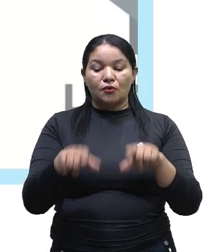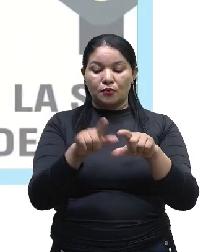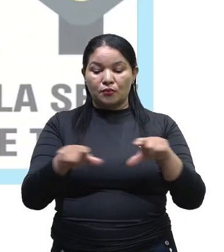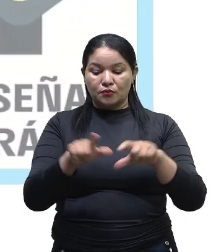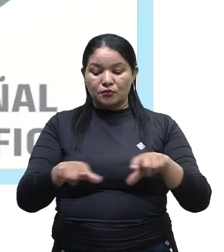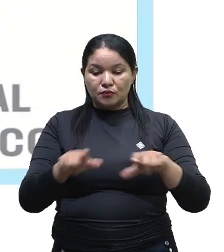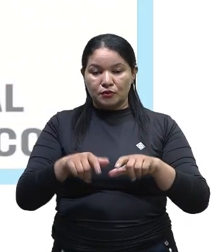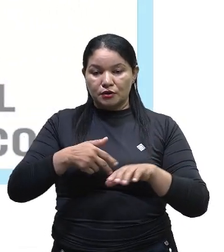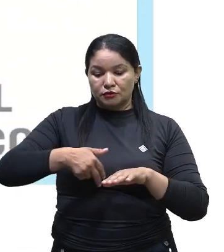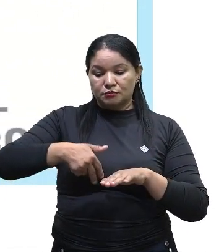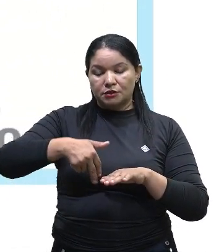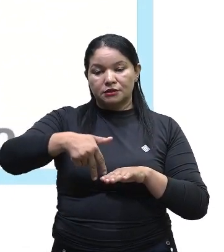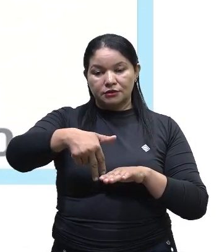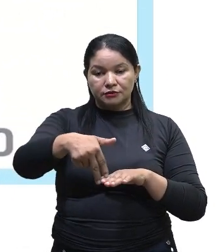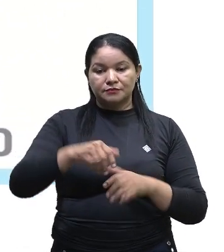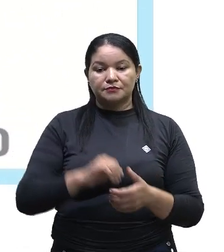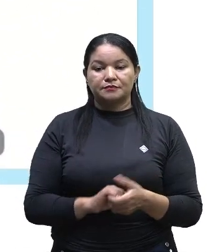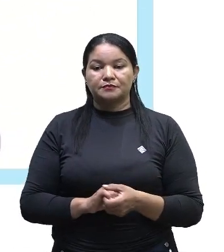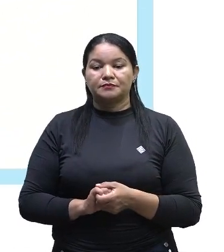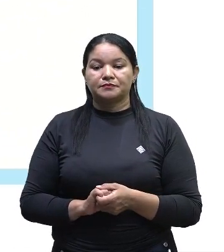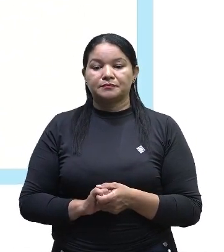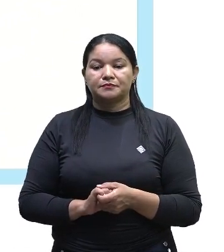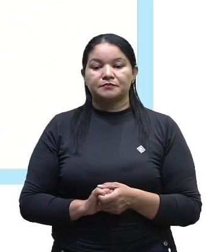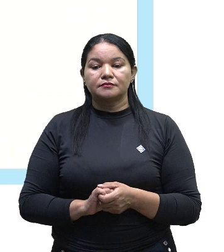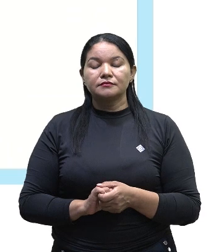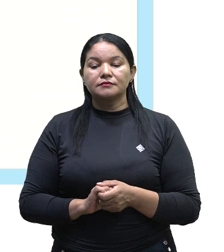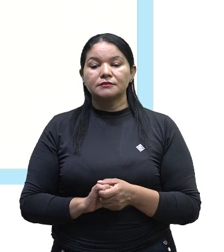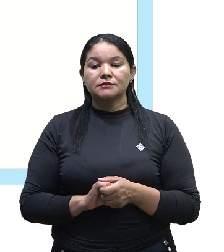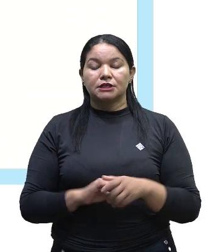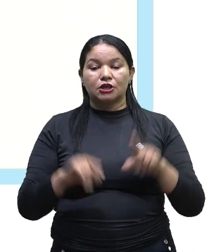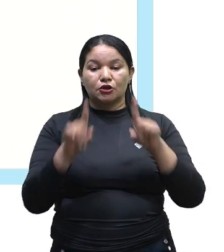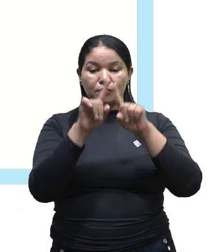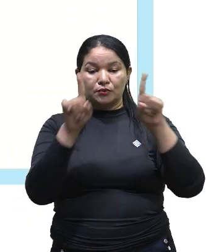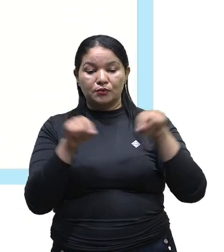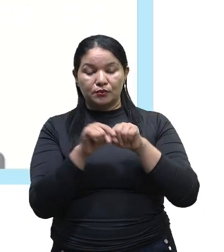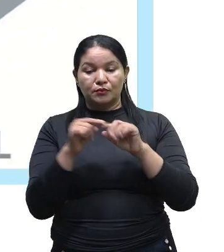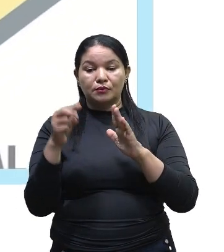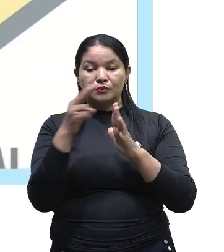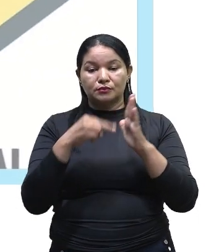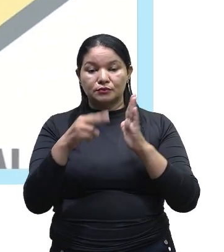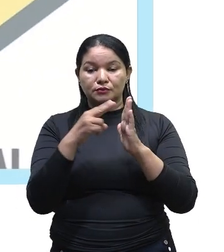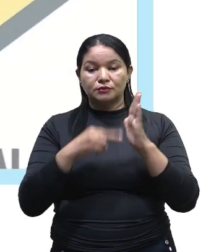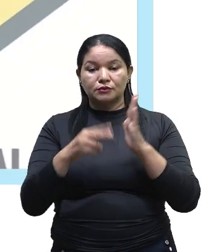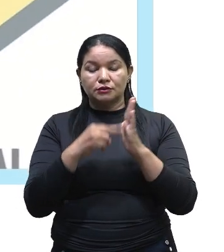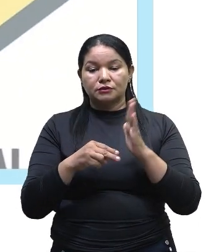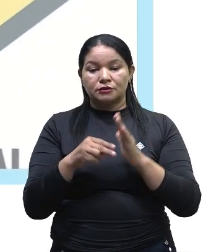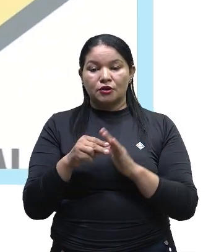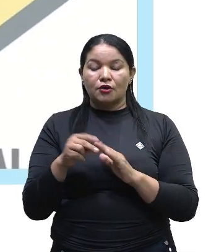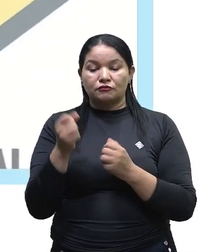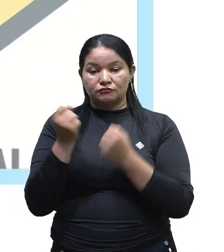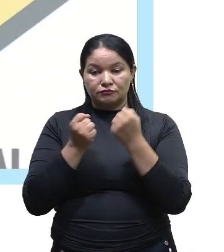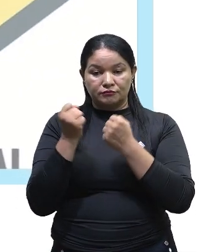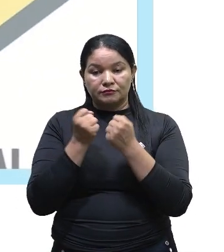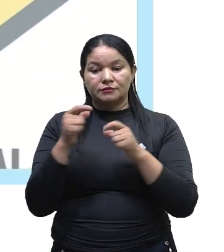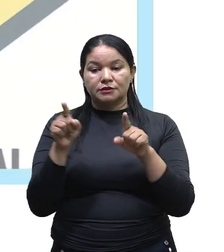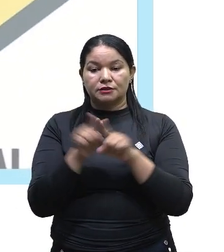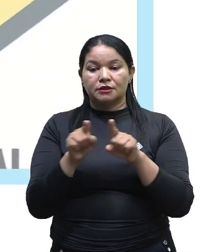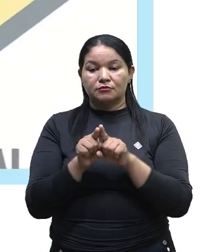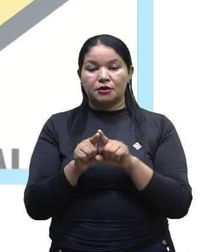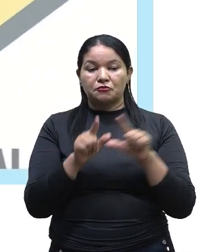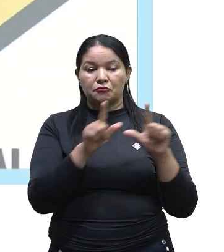nossa faixa de pedestre, né? E la señal de tráfego, que são todas aquelas